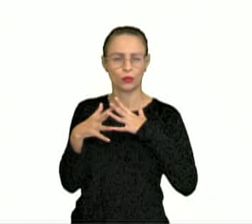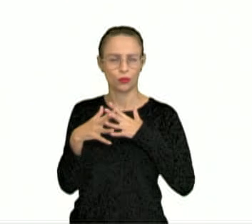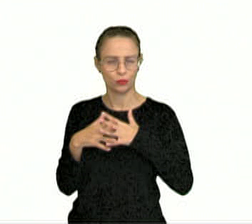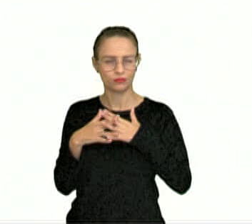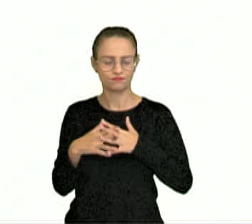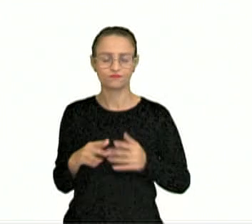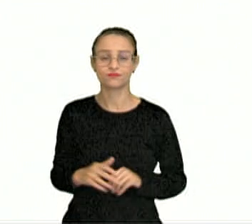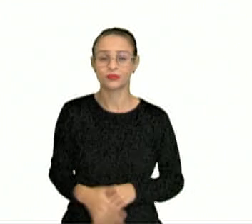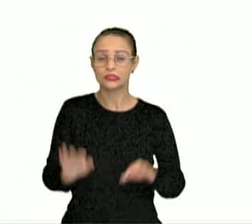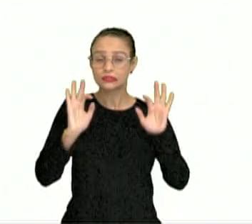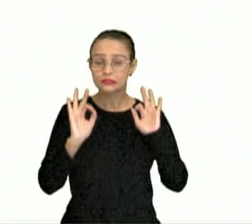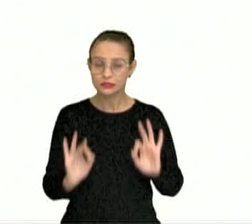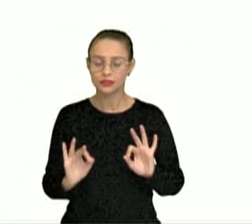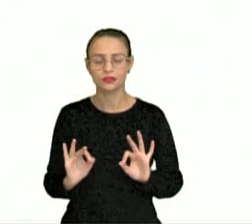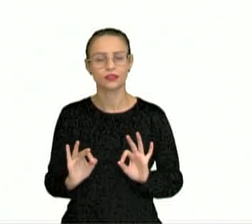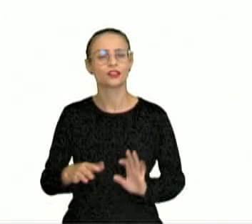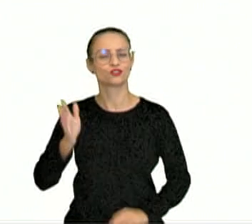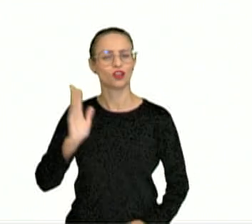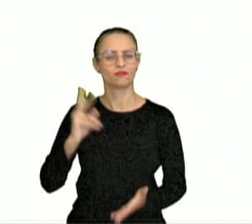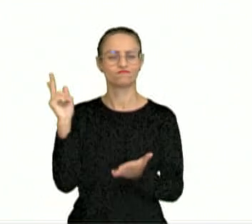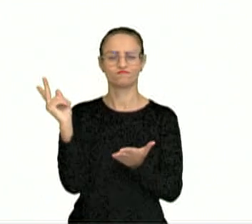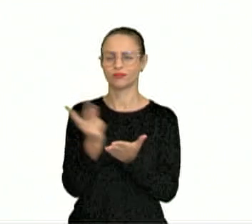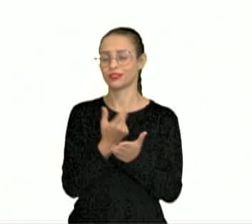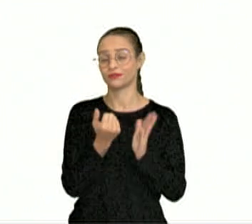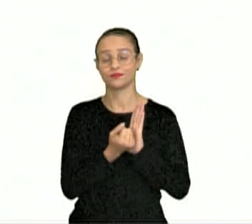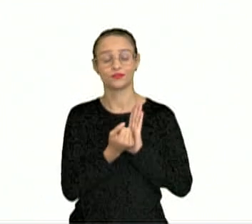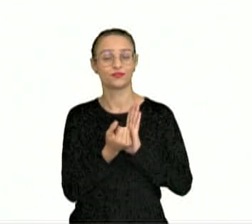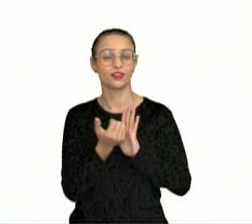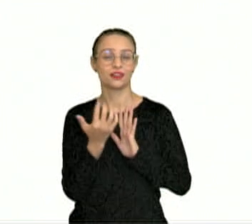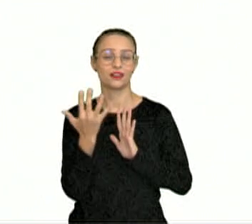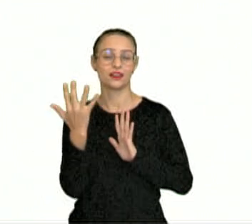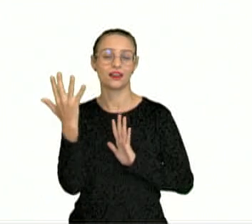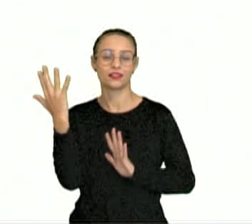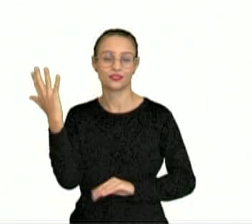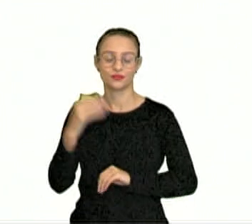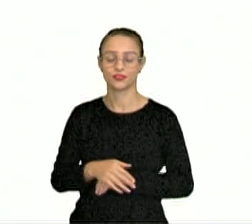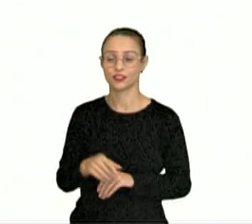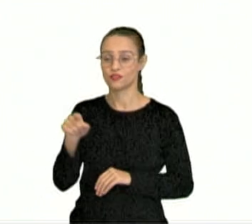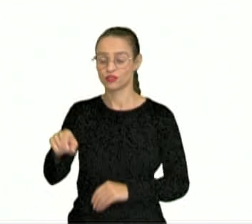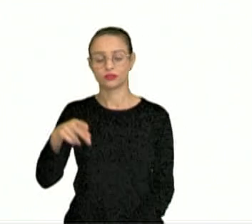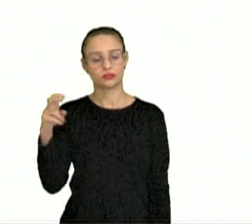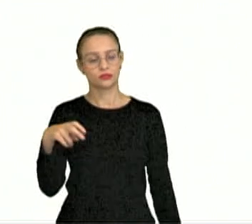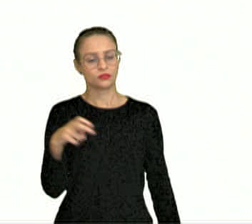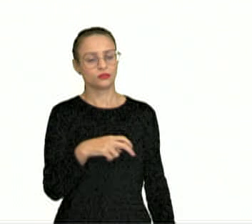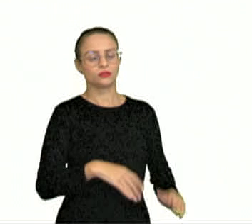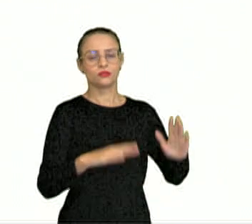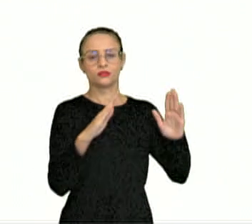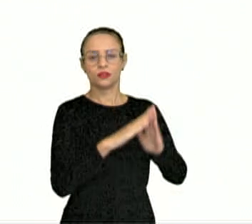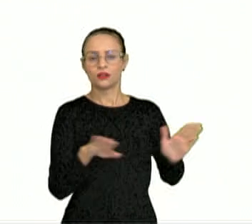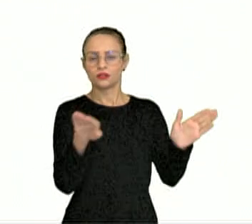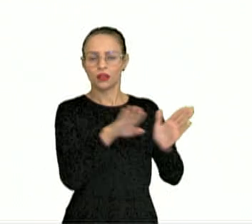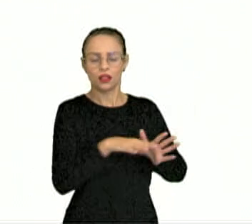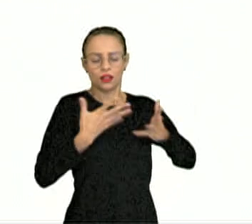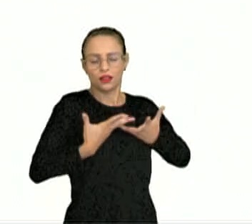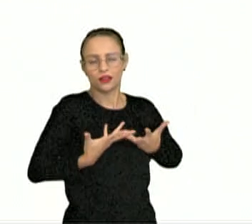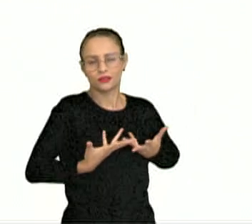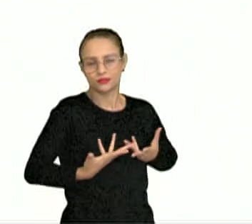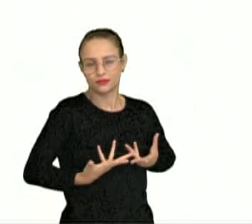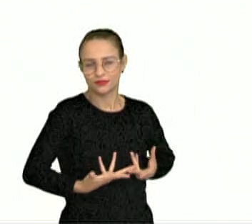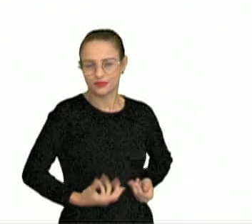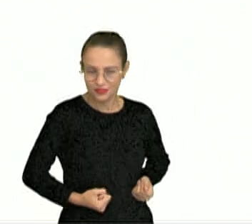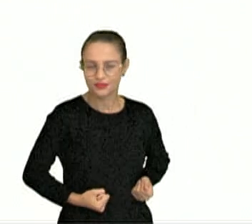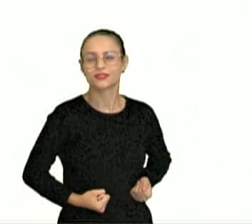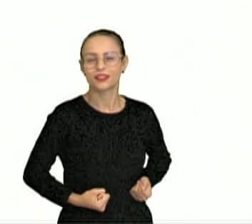certeza de que já te aconteceu por várias vezes chegar a casa esgotado ao fim do dia